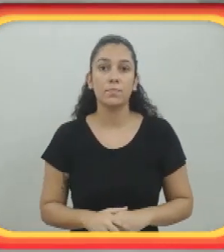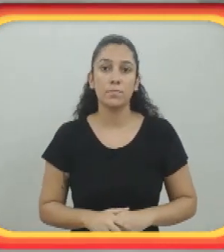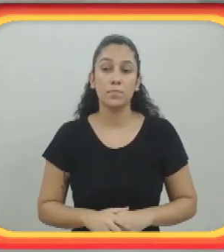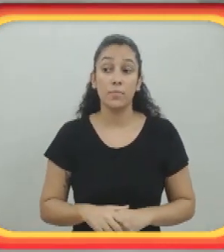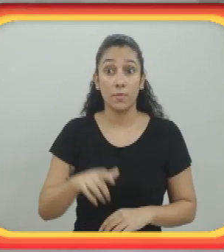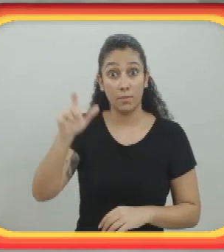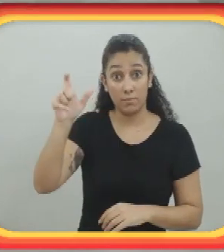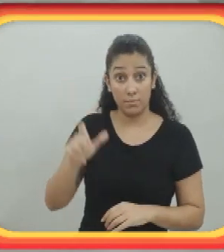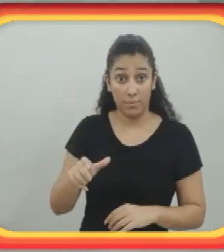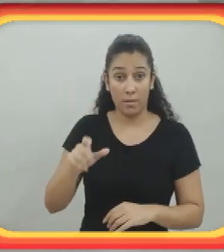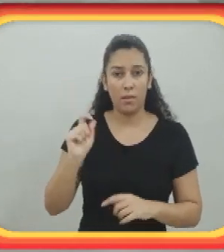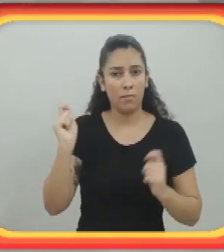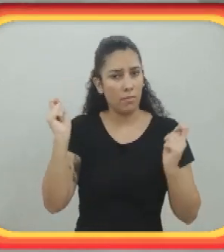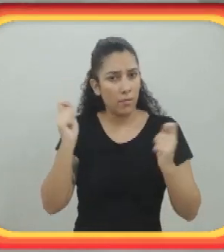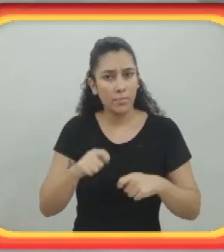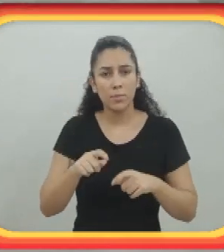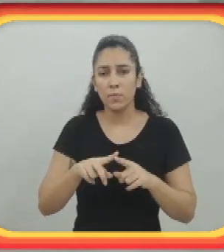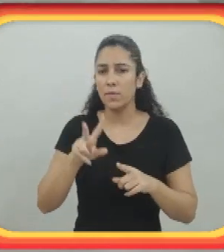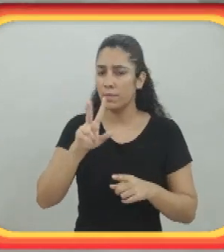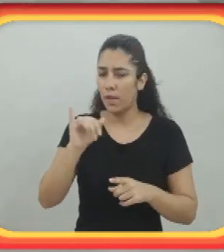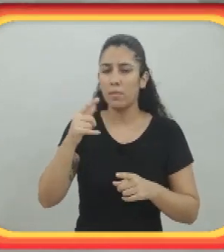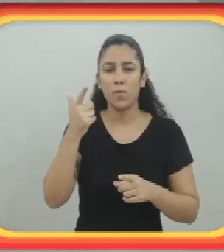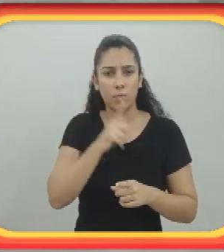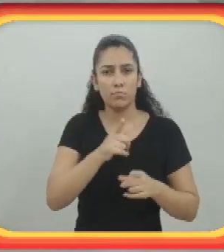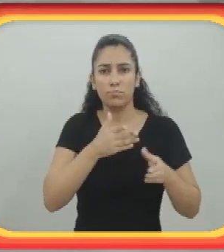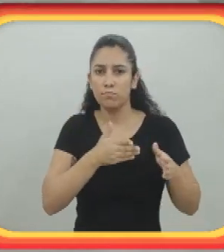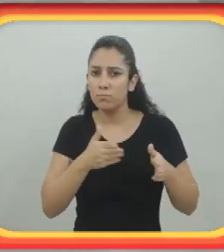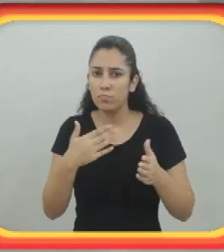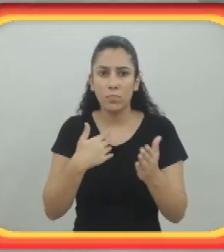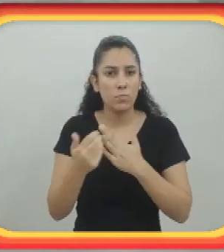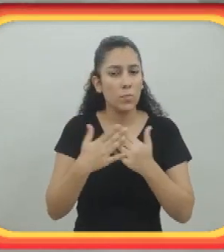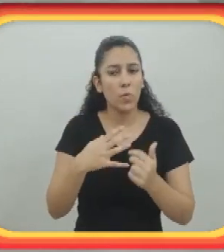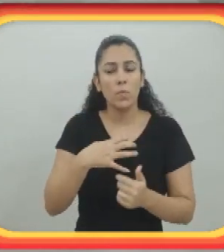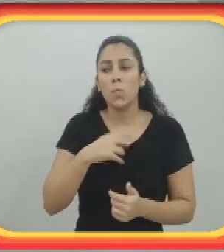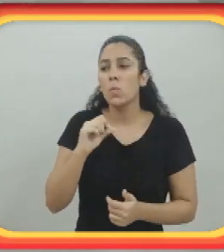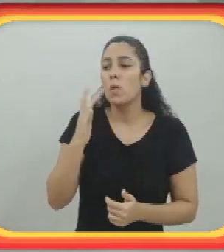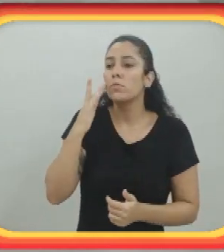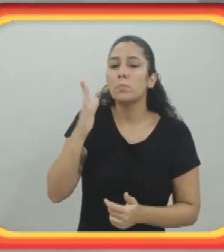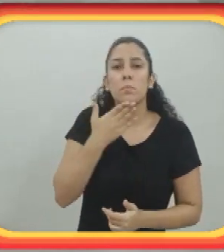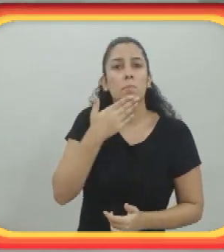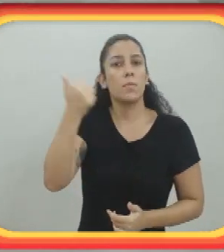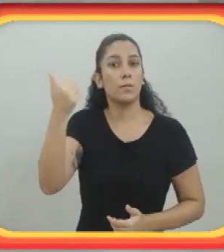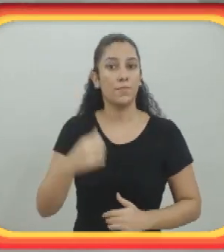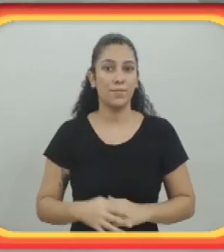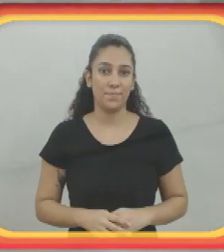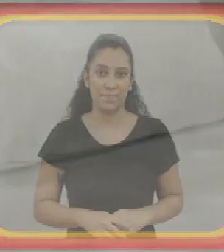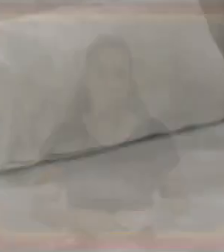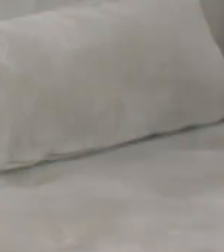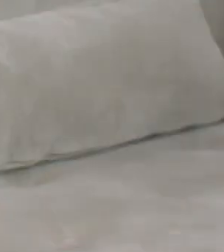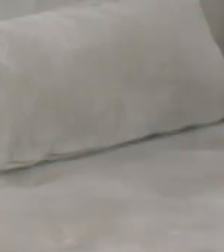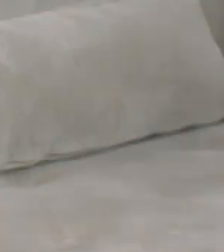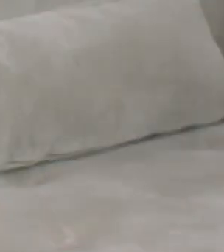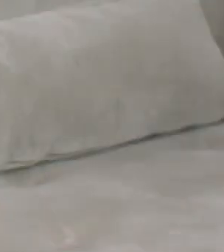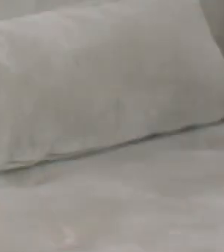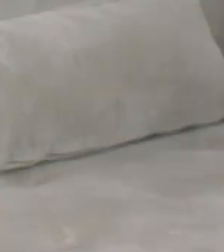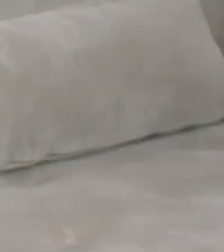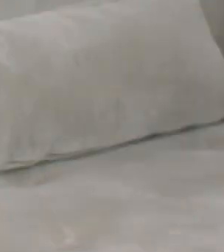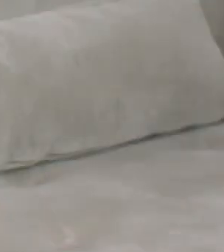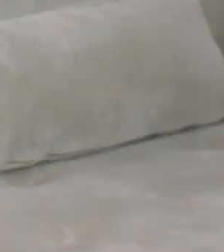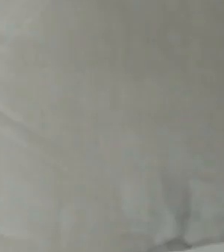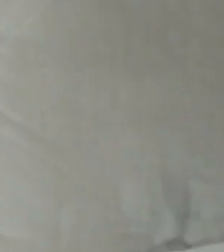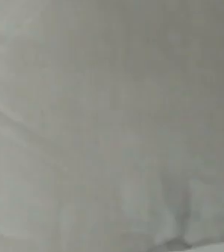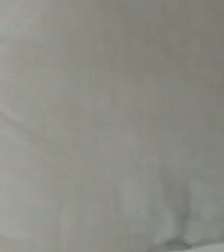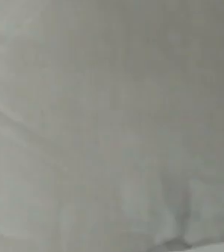conseguindo enxergar grandes possibilidades em absorver o autista, né, nesse